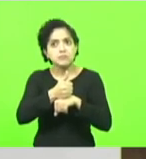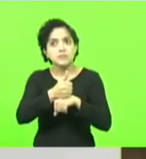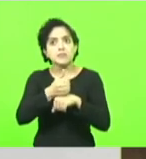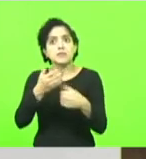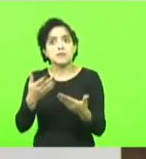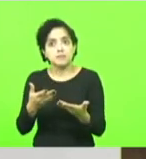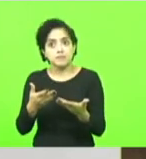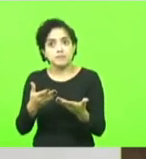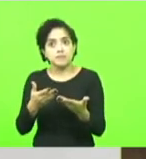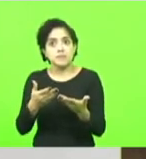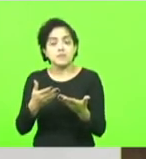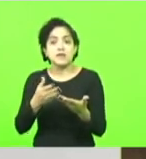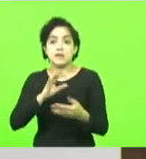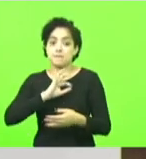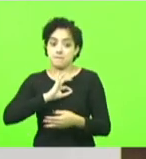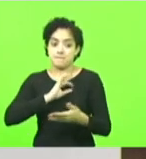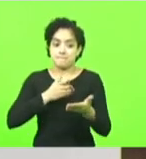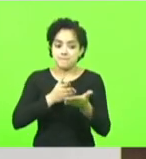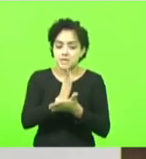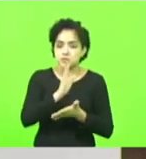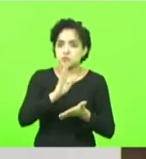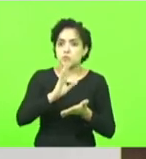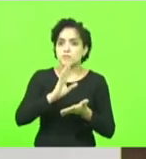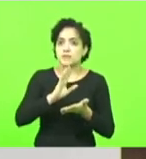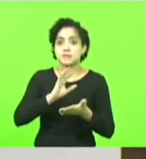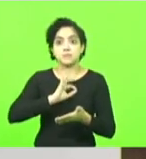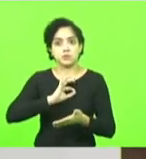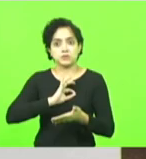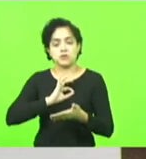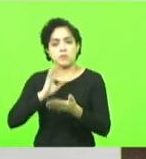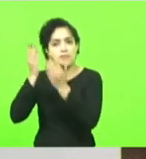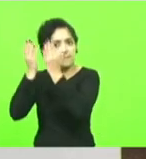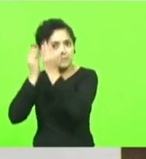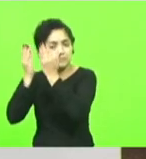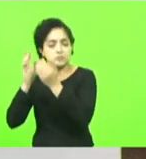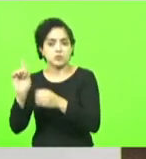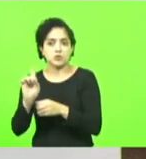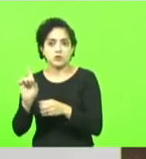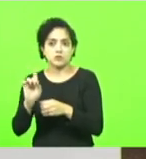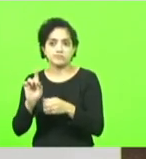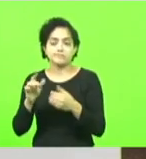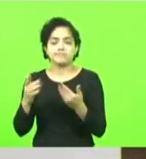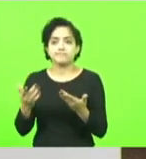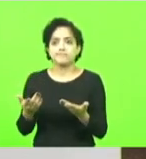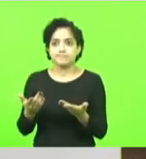ser policial, não psicólogo. Mas não, daí eles fazem isso.